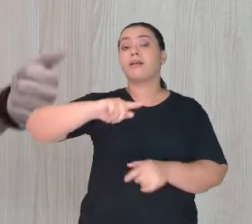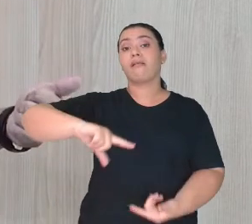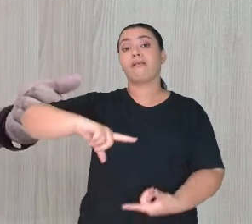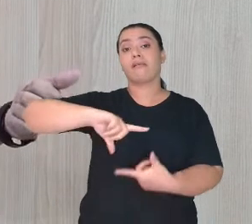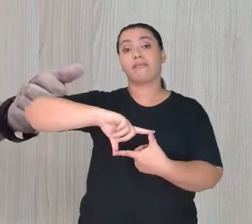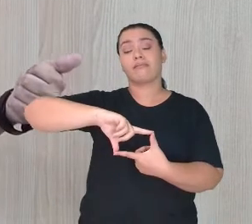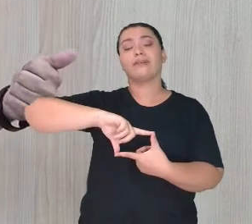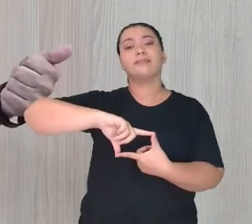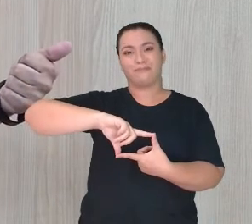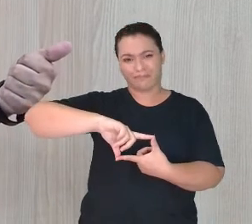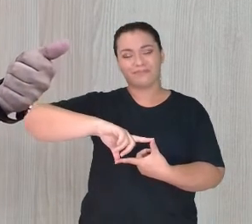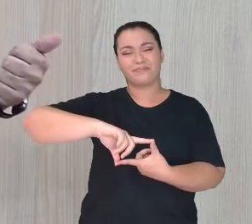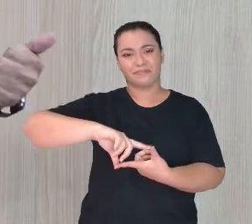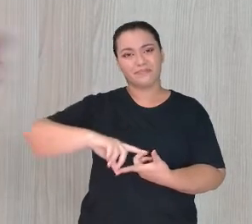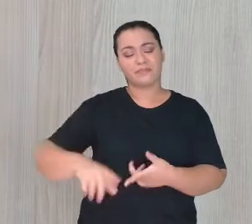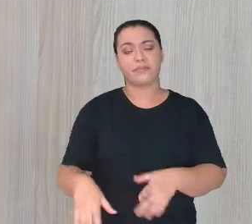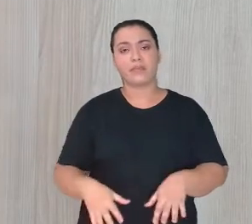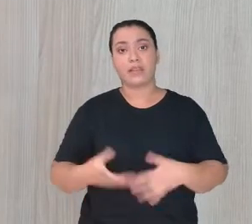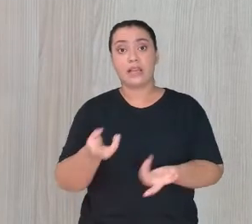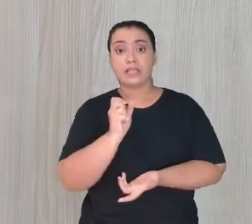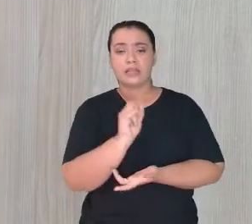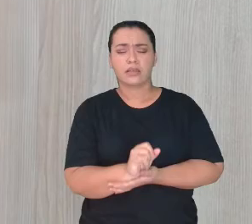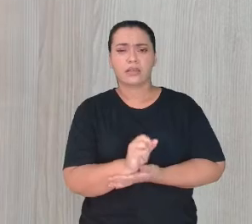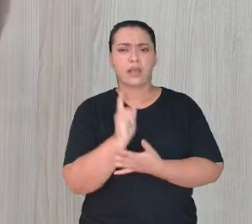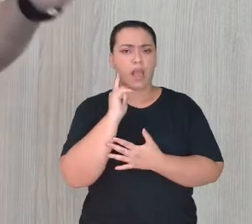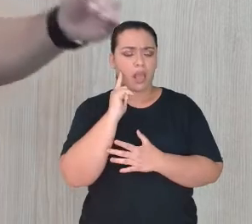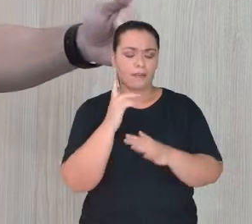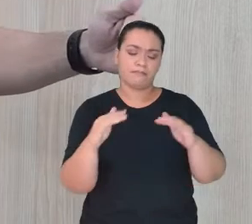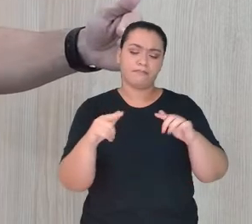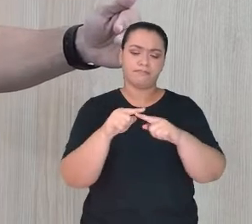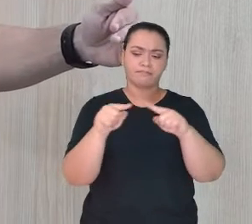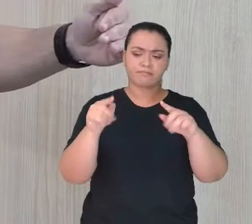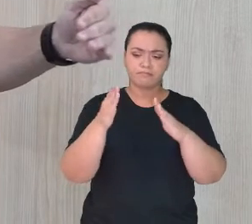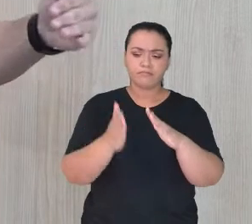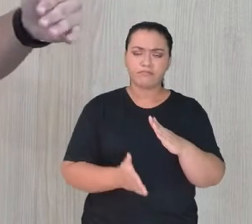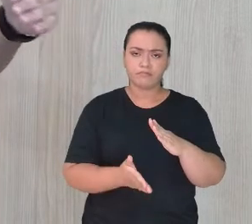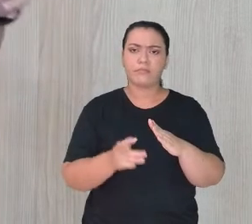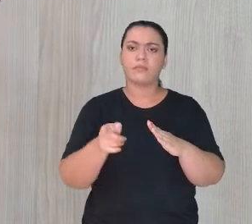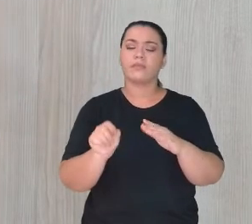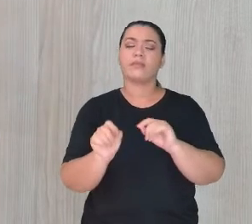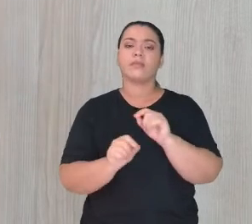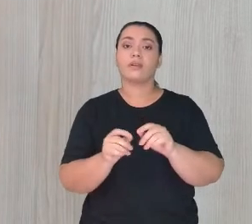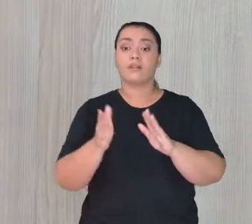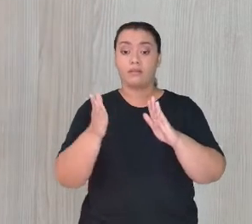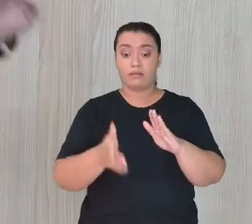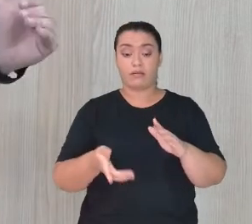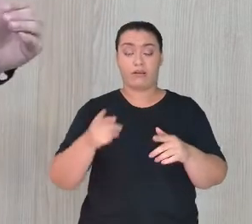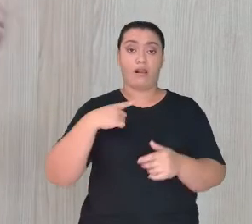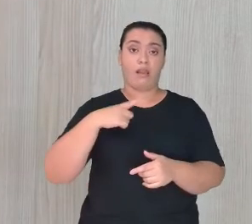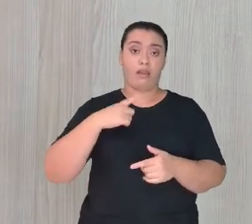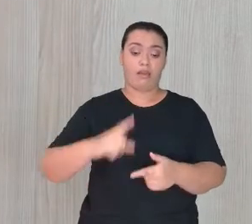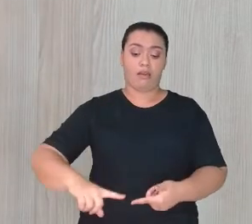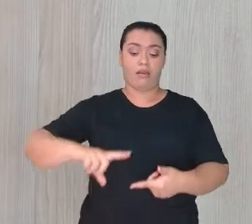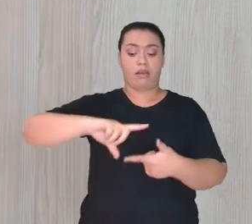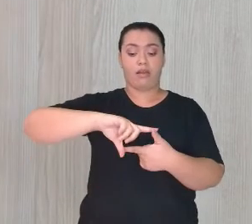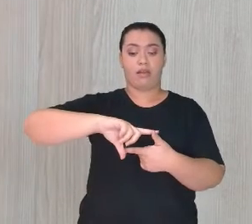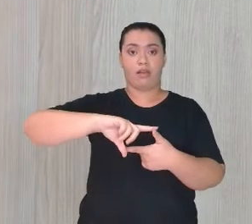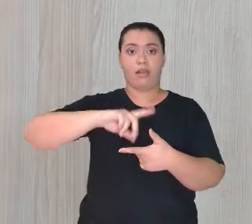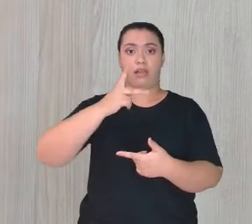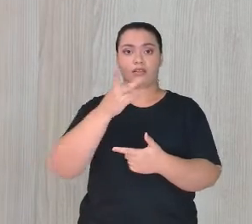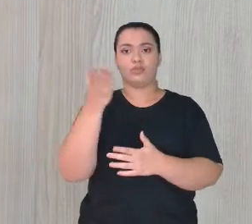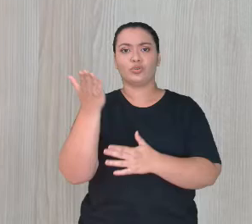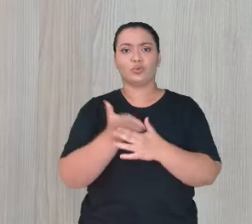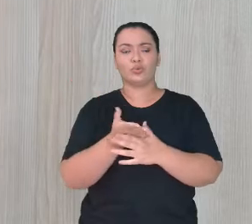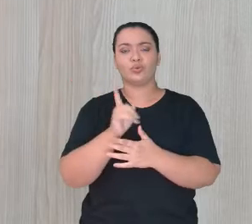ele mostrou também lá na fórmula. E se você traça uma diagonal lá no retângulo, você transforma esse retângulo em 2